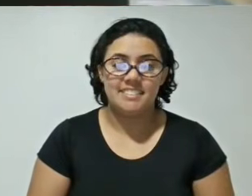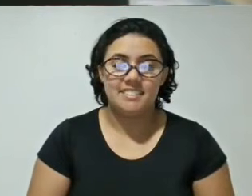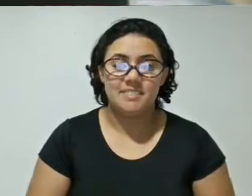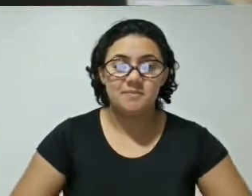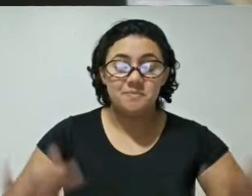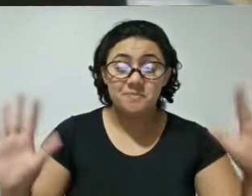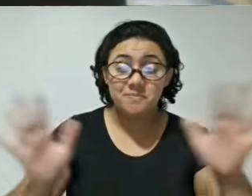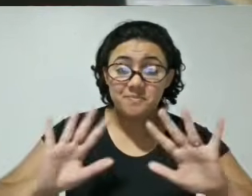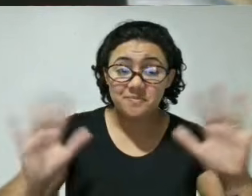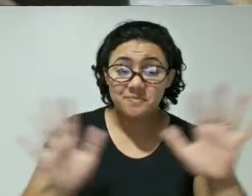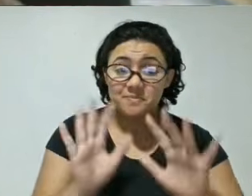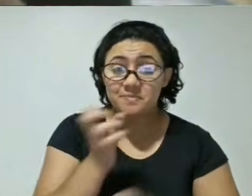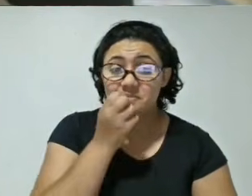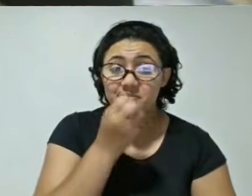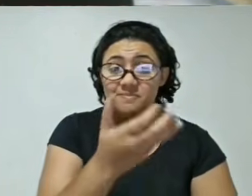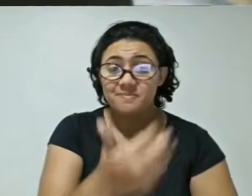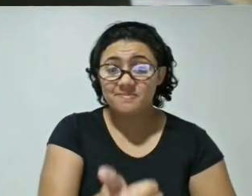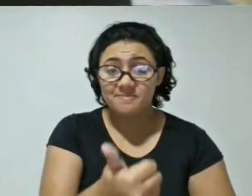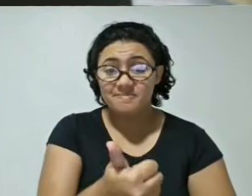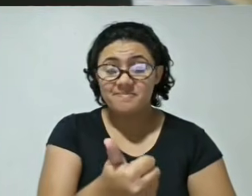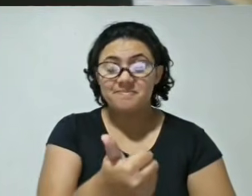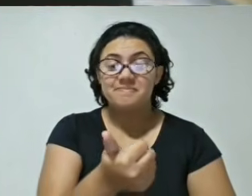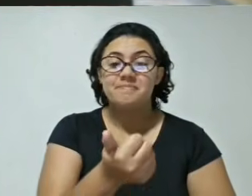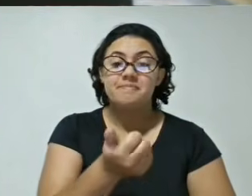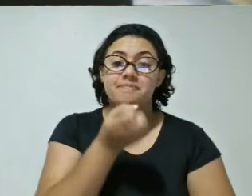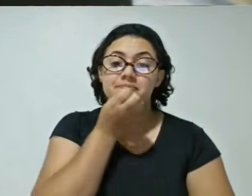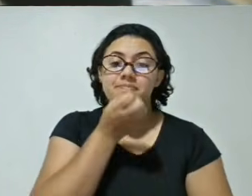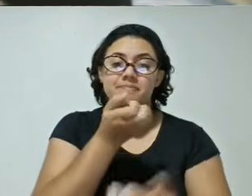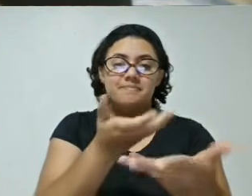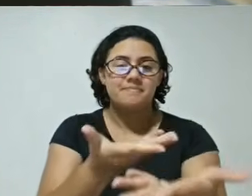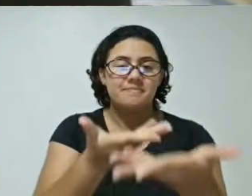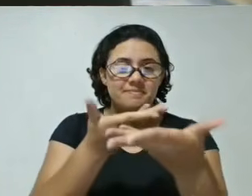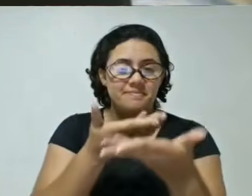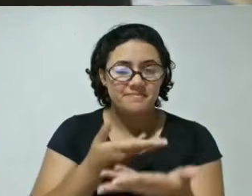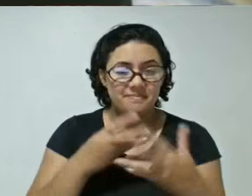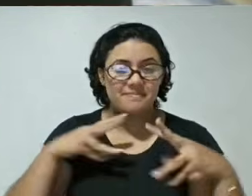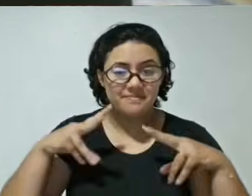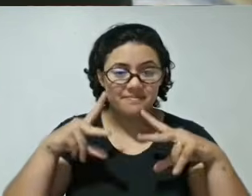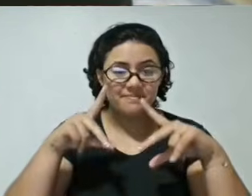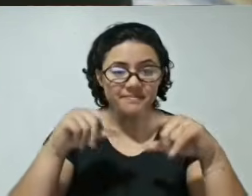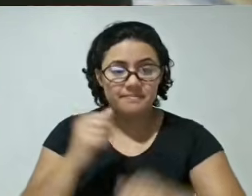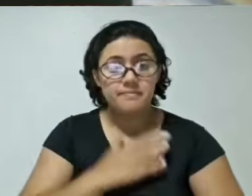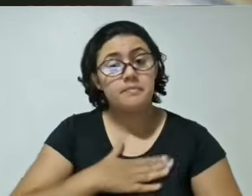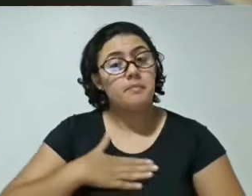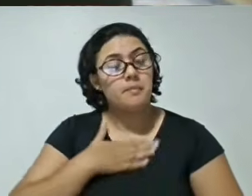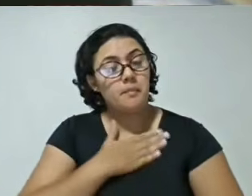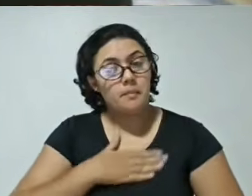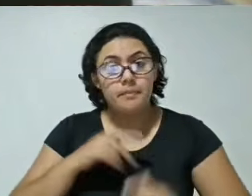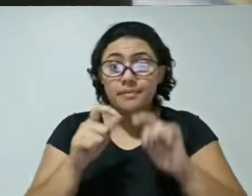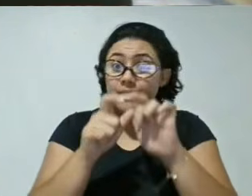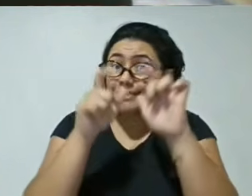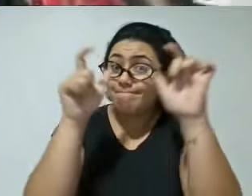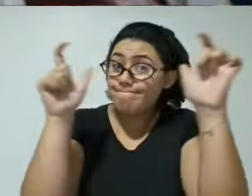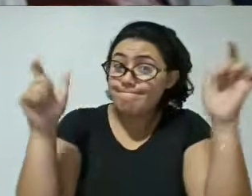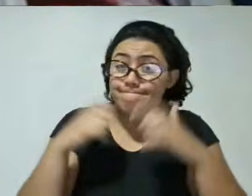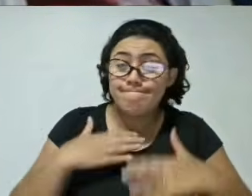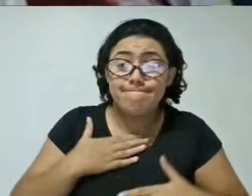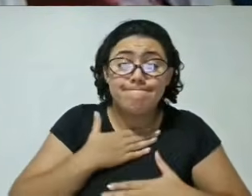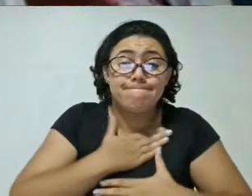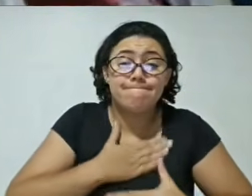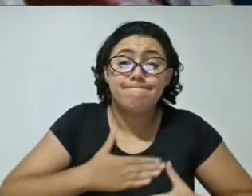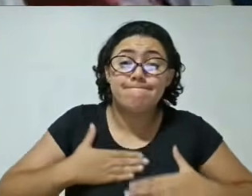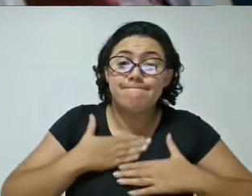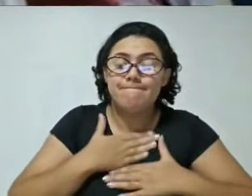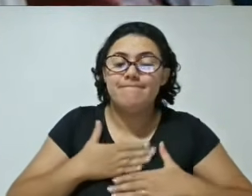Olá, tudo bem? Sejam todos muito Olá. bem-vindos, bem-vindas. Prazer imenso receber aqui essa figuraça